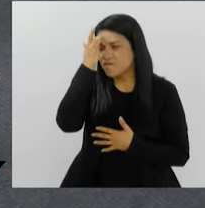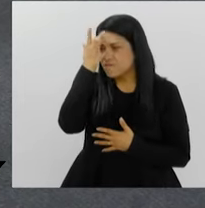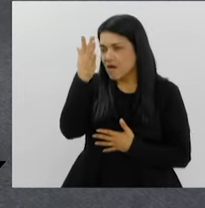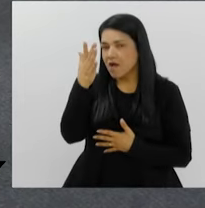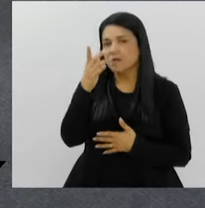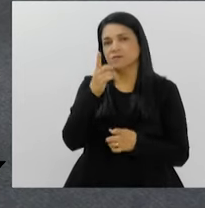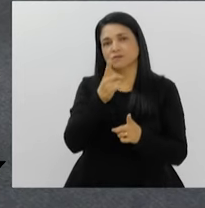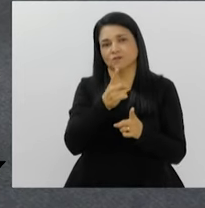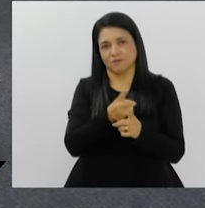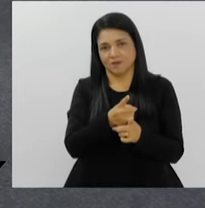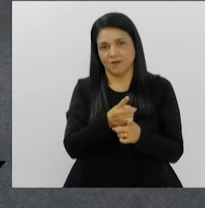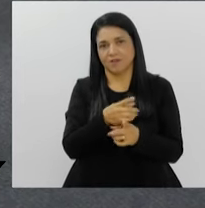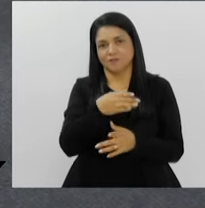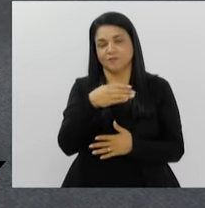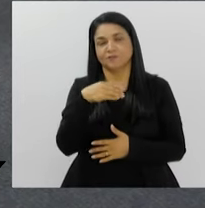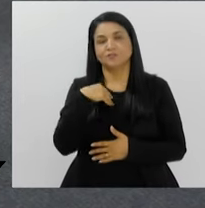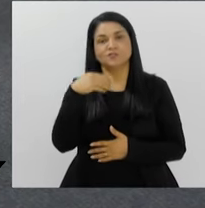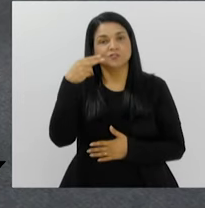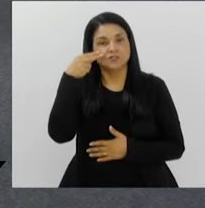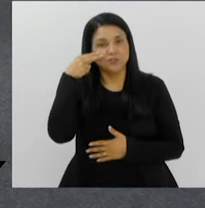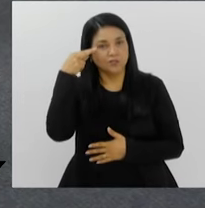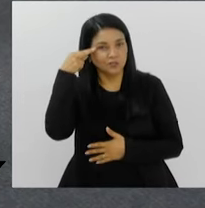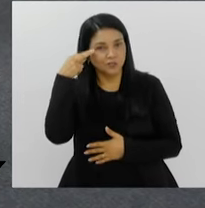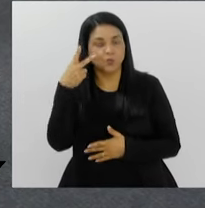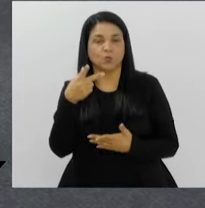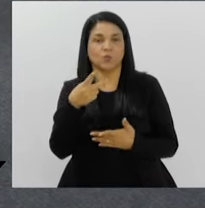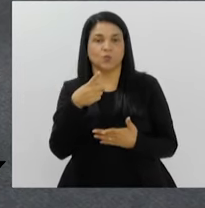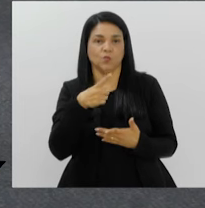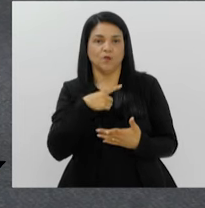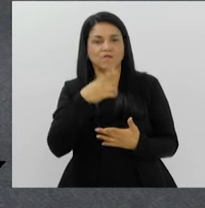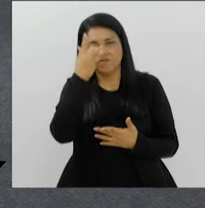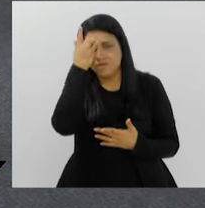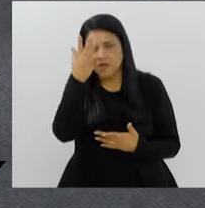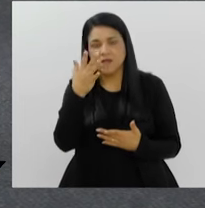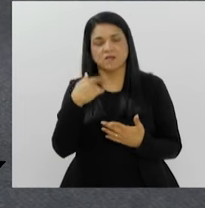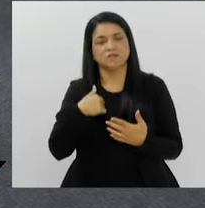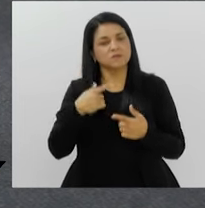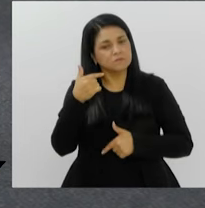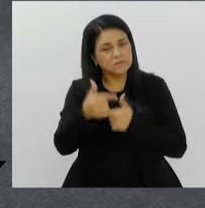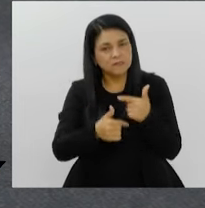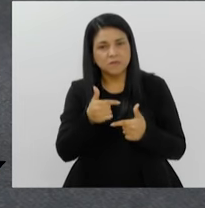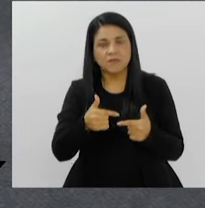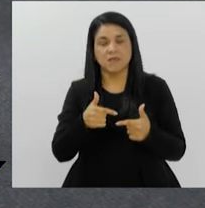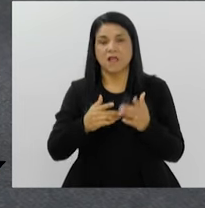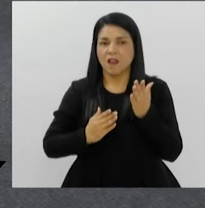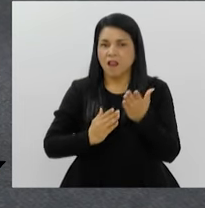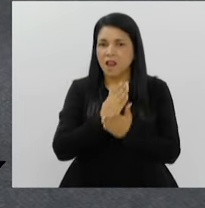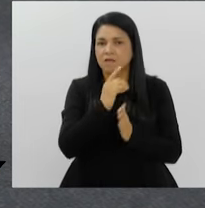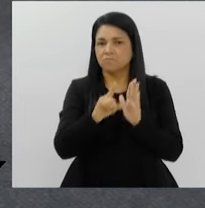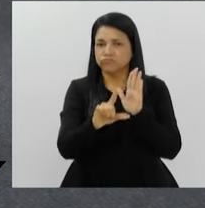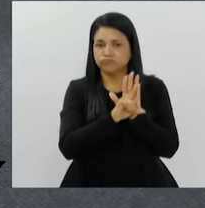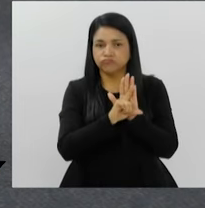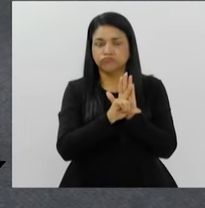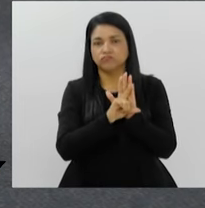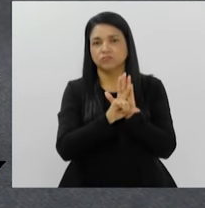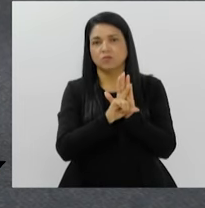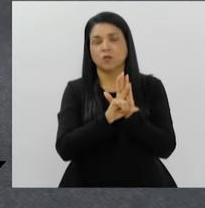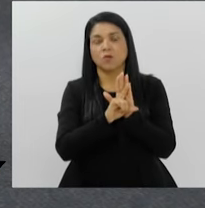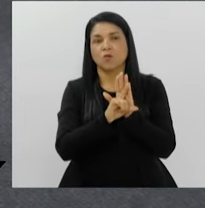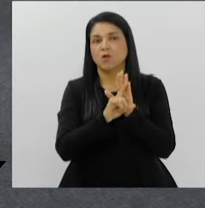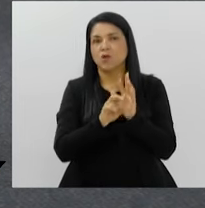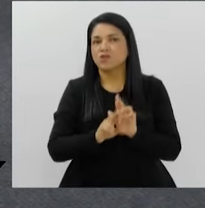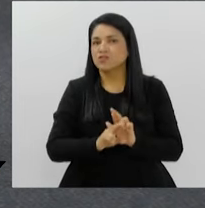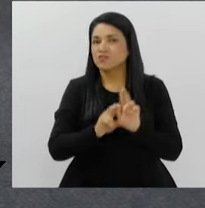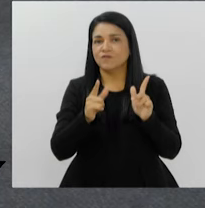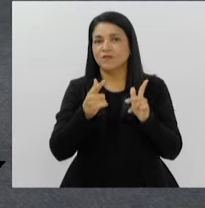esses pontos. Eu sempre trabalhei dessa forma. As leis que eu aprovei aqui, nenhuma foi como eu apresentei inicialmente.